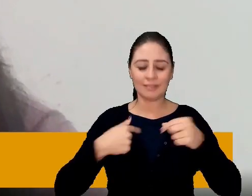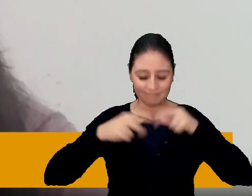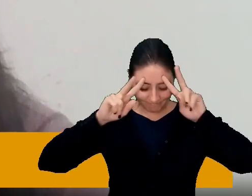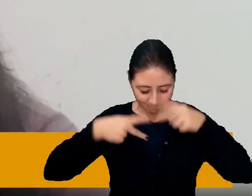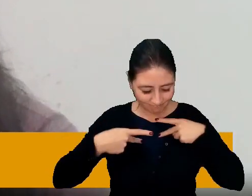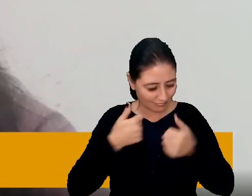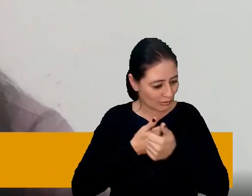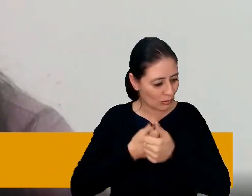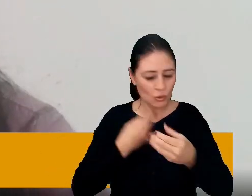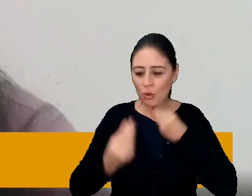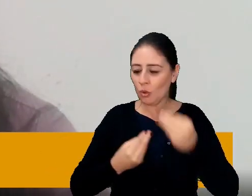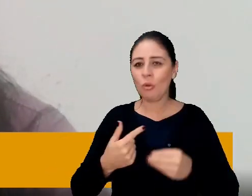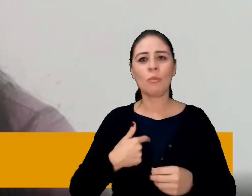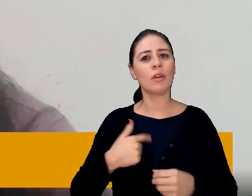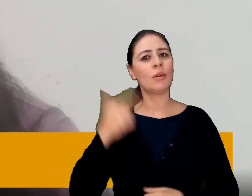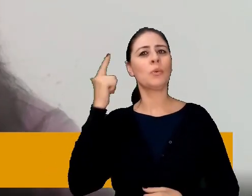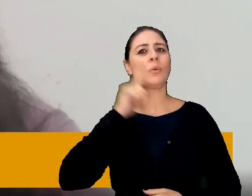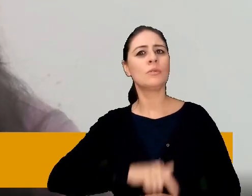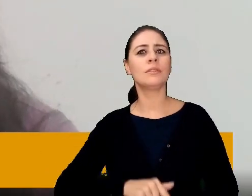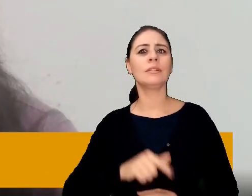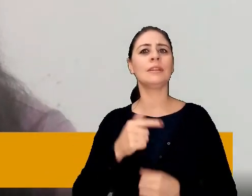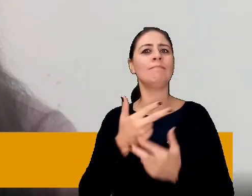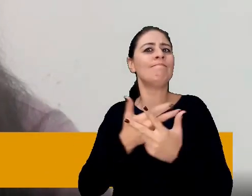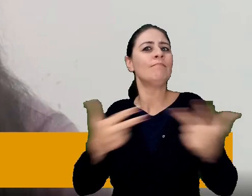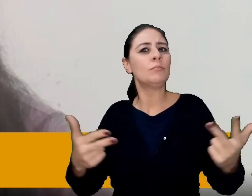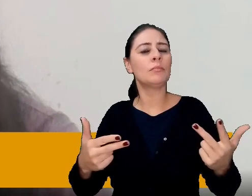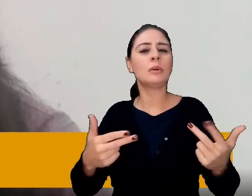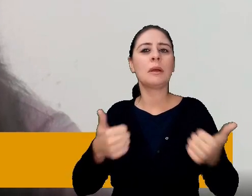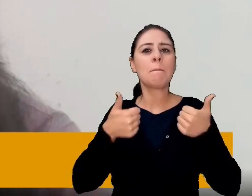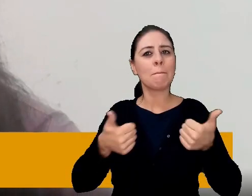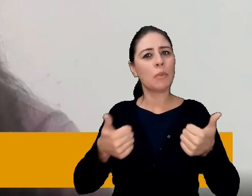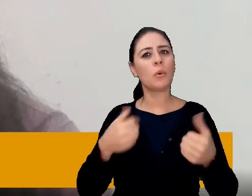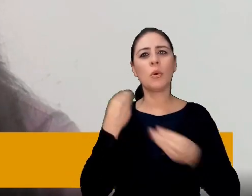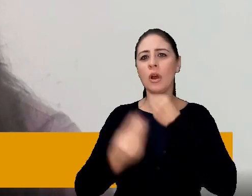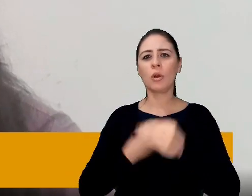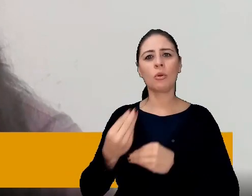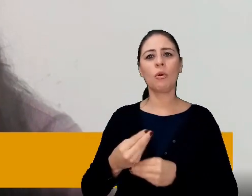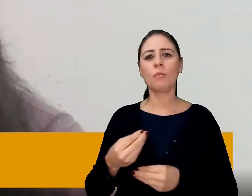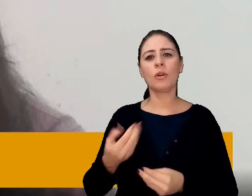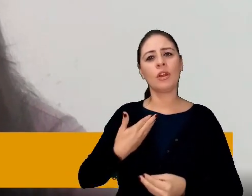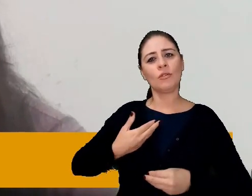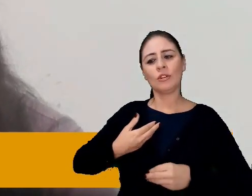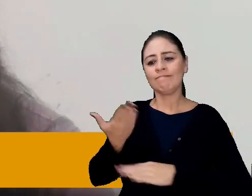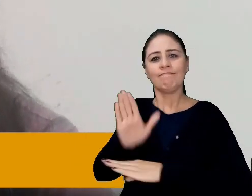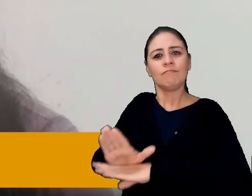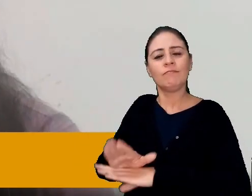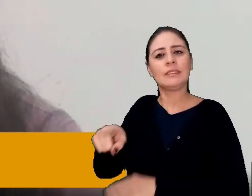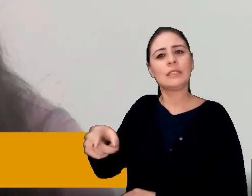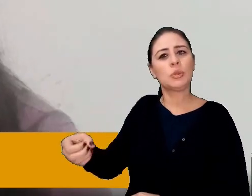comecei aquela ressaca moral, assim, meu Deus, eu estou num espaço de privilégio, o que eu vou fazer? O que eu vou